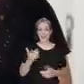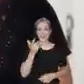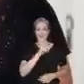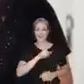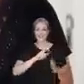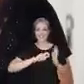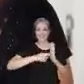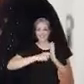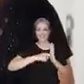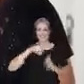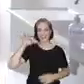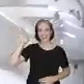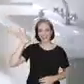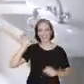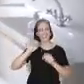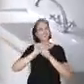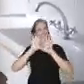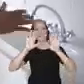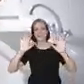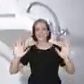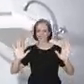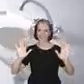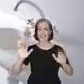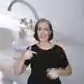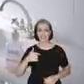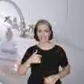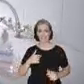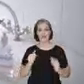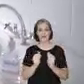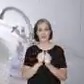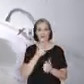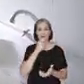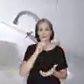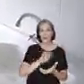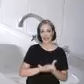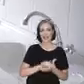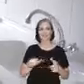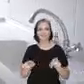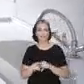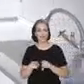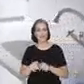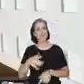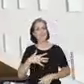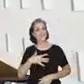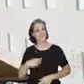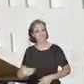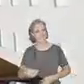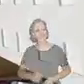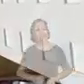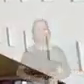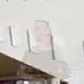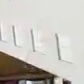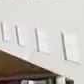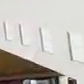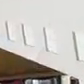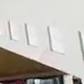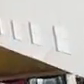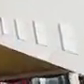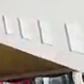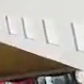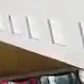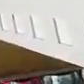Eu tô aqui cachada, só glória, né? Eu e meu esposo, meus filhos também.